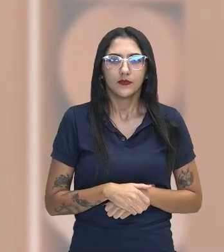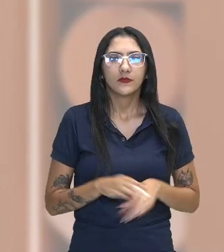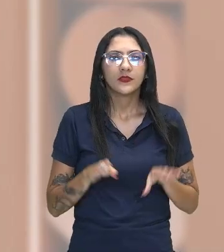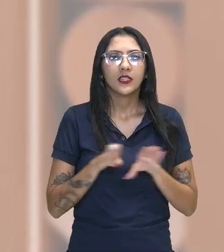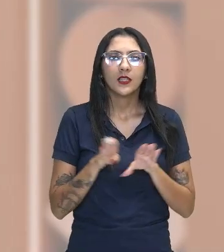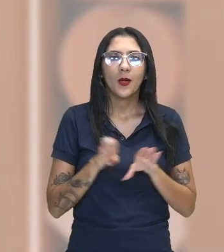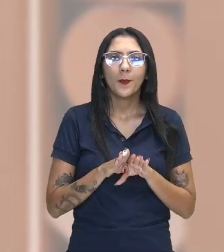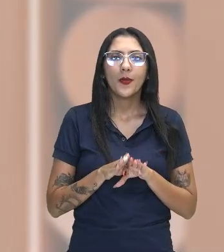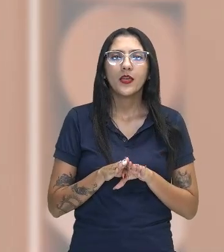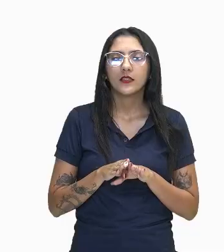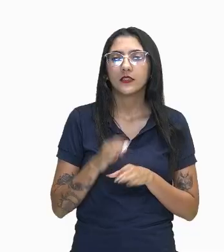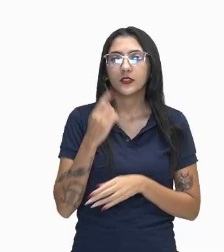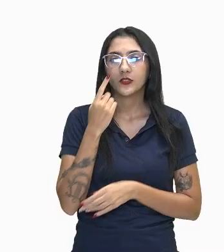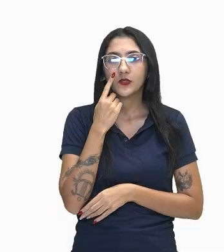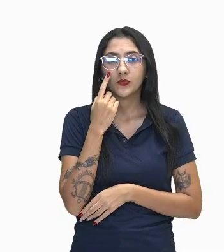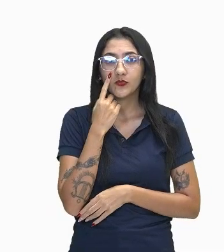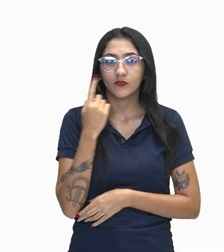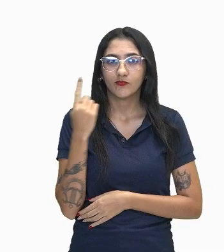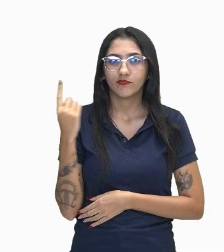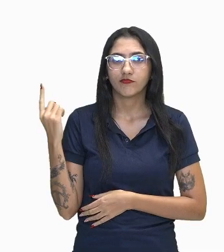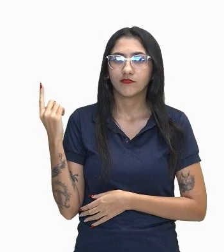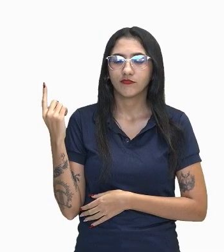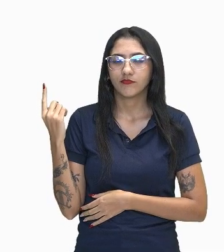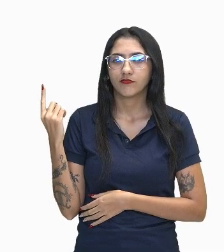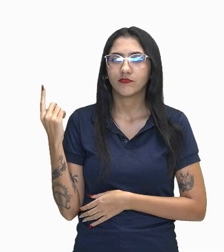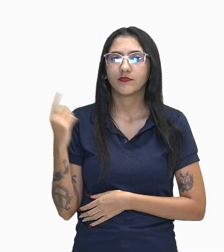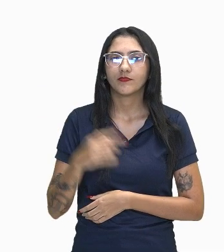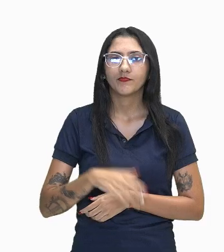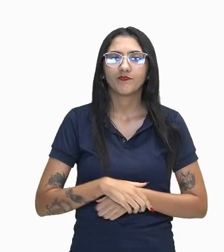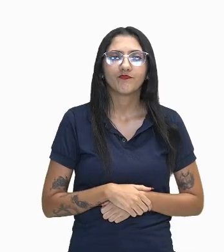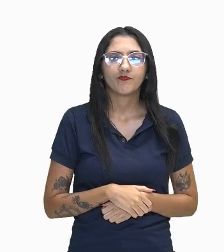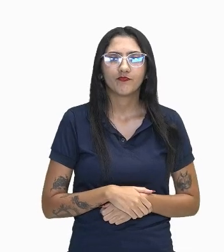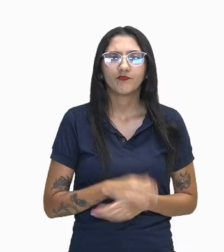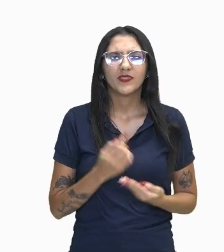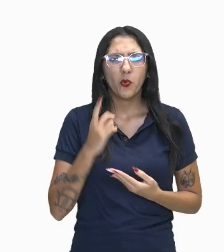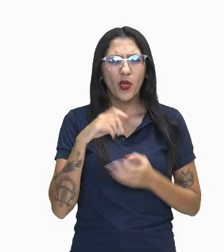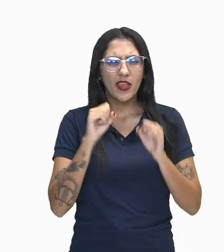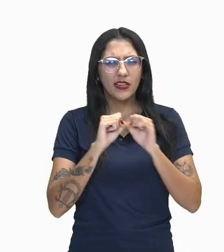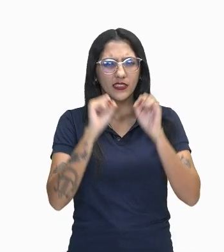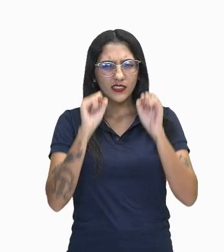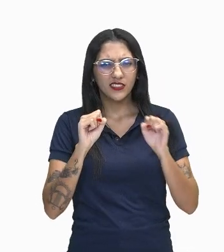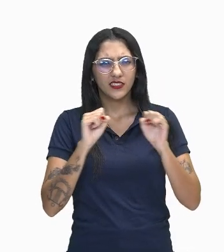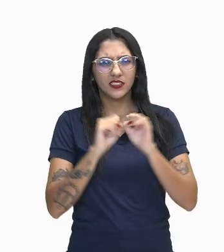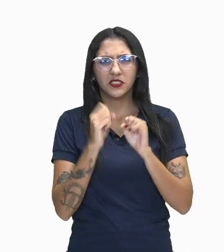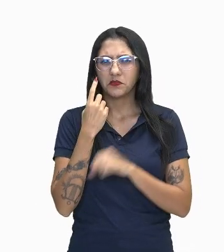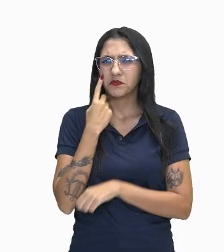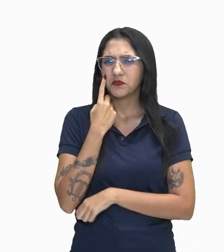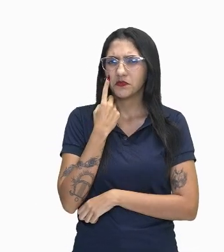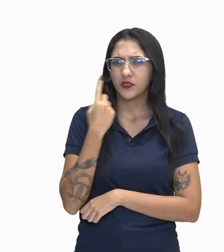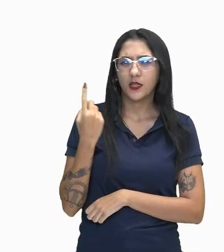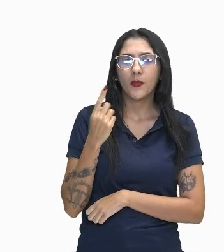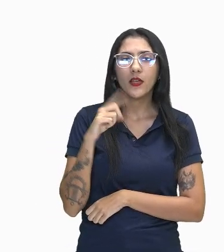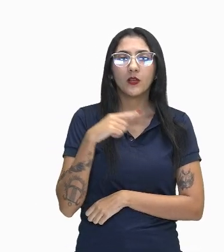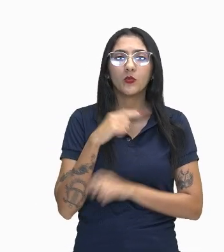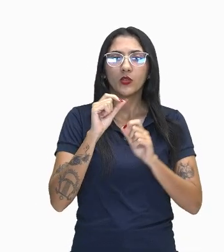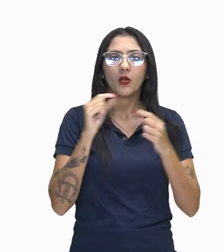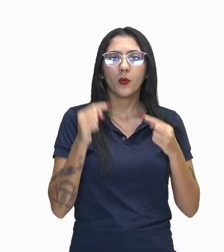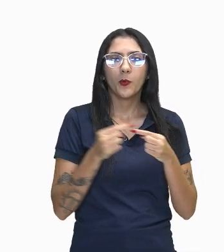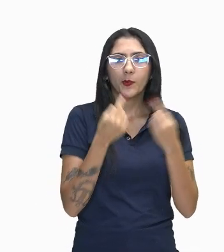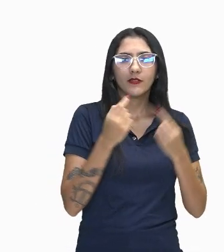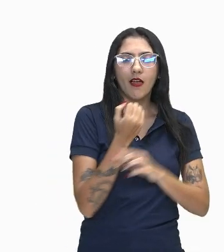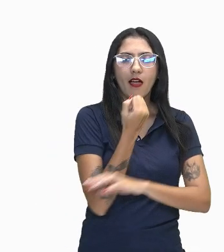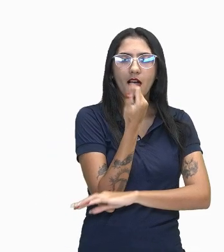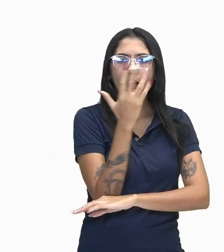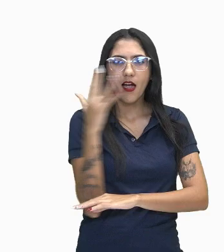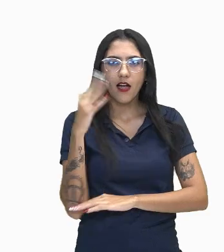sistemas silvipastoris, gente. Esses sistemas silvipastoris, eles combinam árvores, pastagens